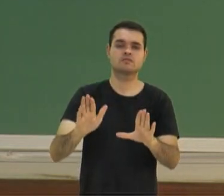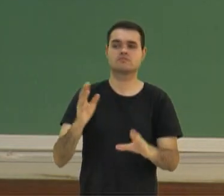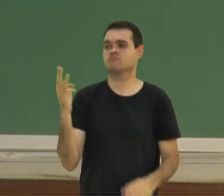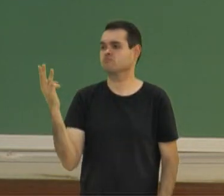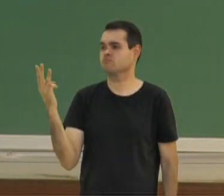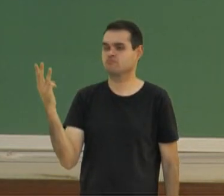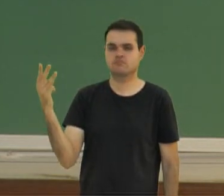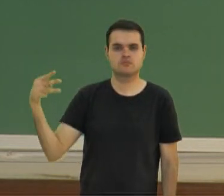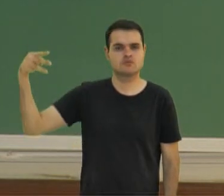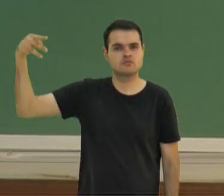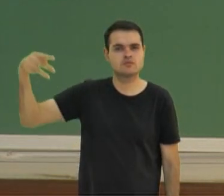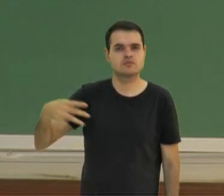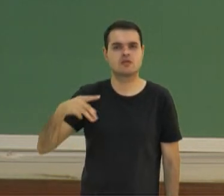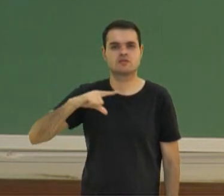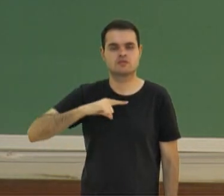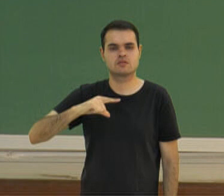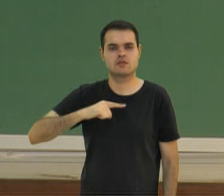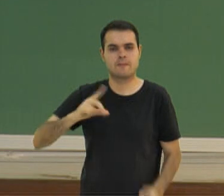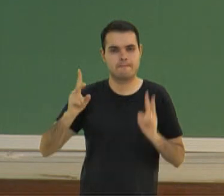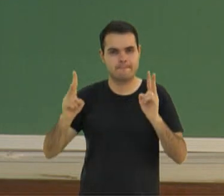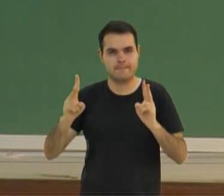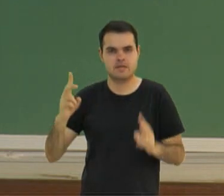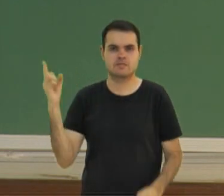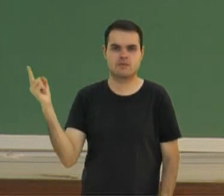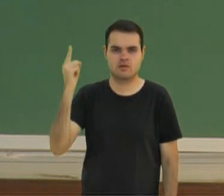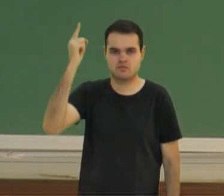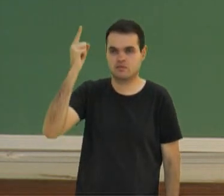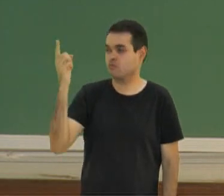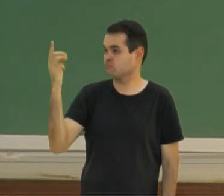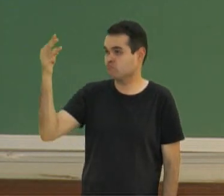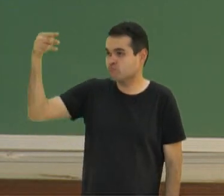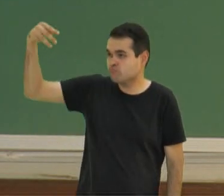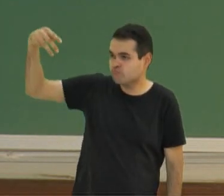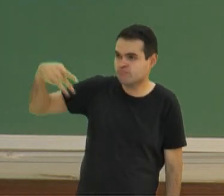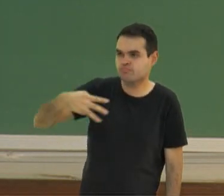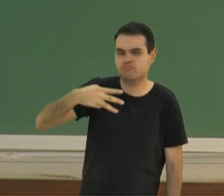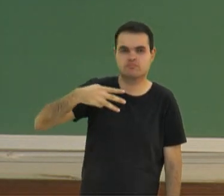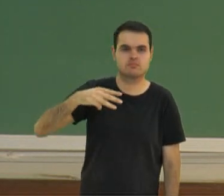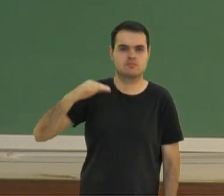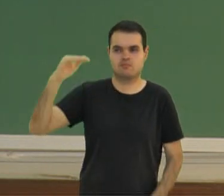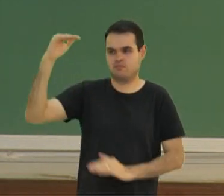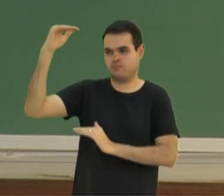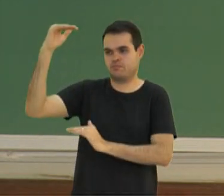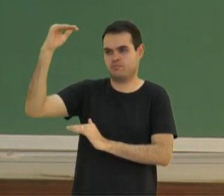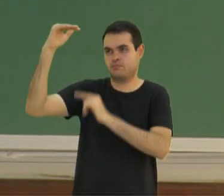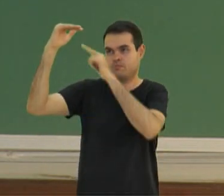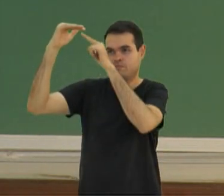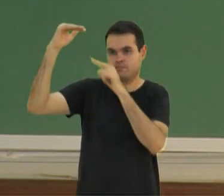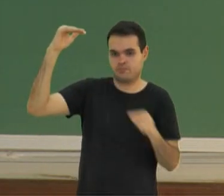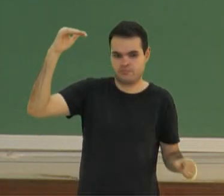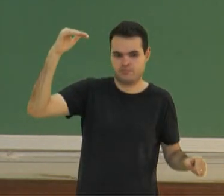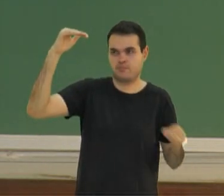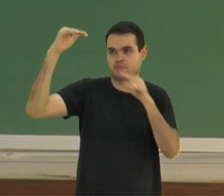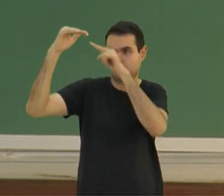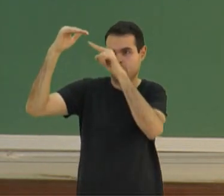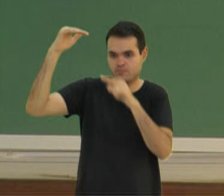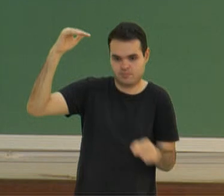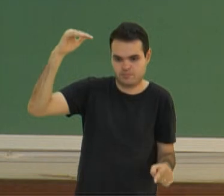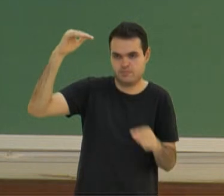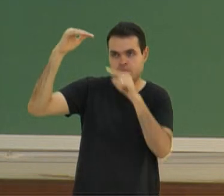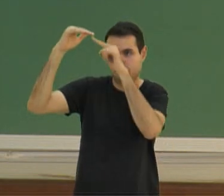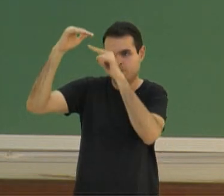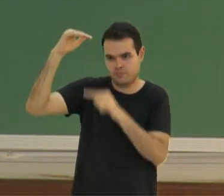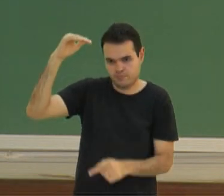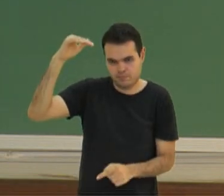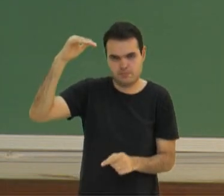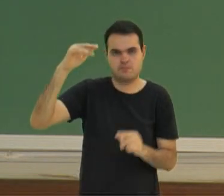escorregas eles estão à mesma altura, certo? Ambos. Então, ambos atingem o solo, o porco está num certo ponto em que os escorregas